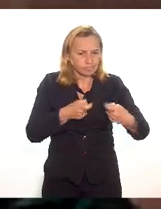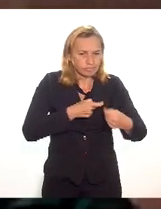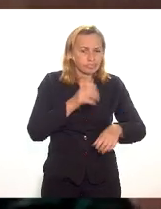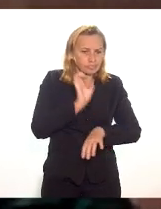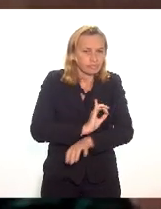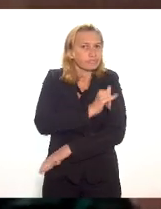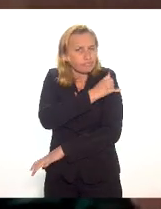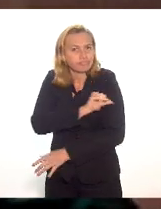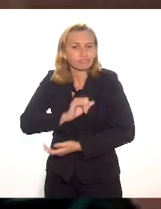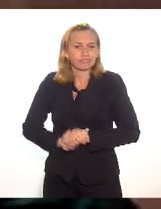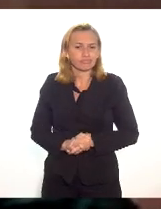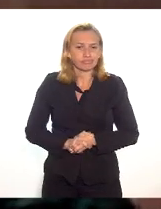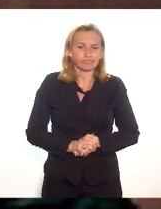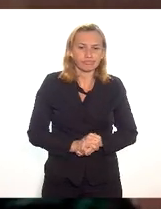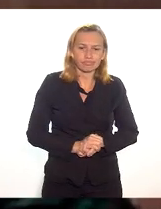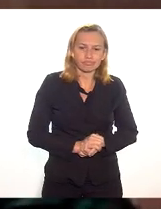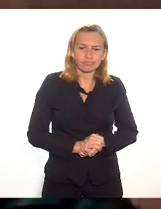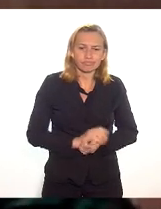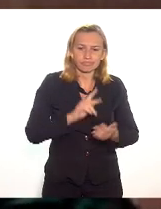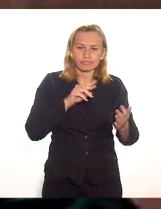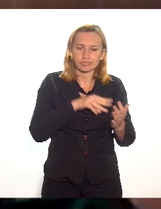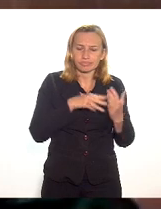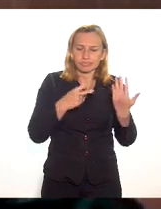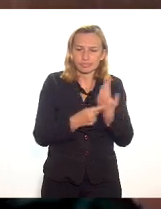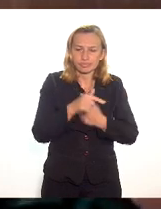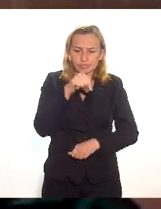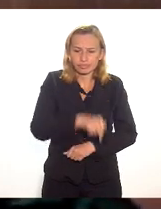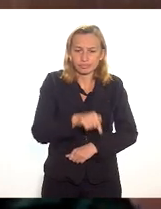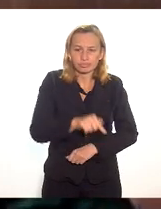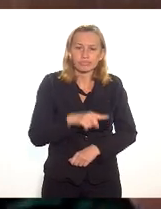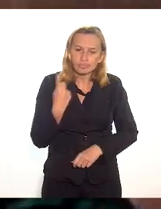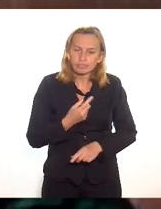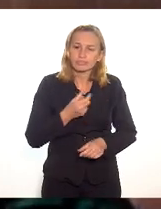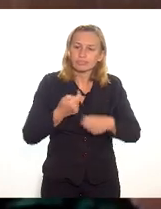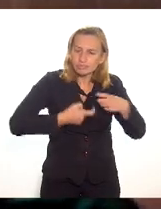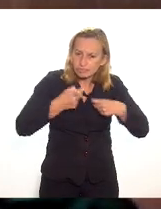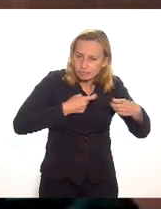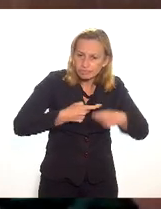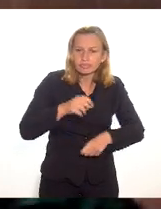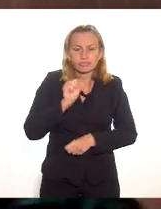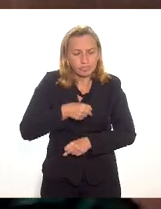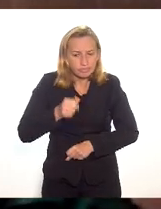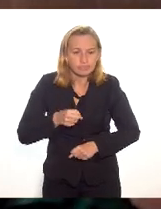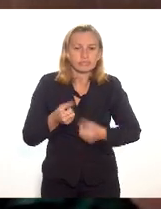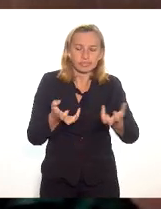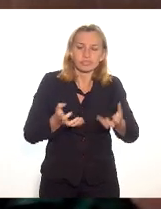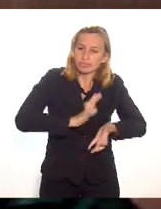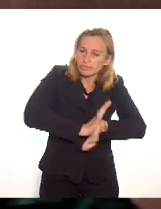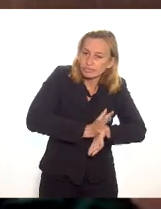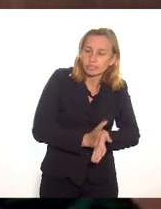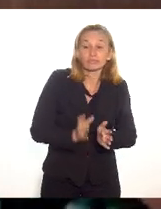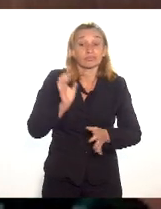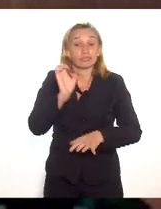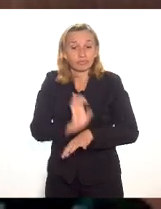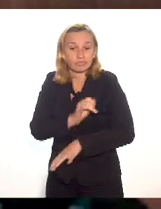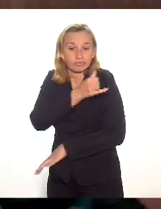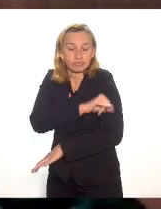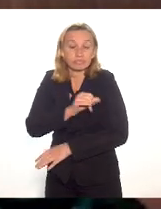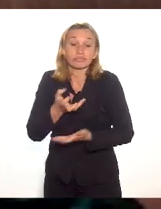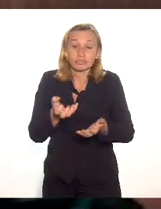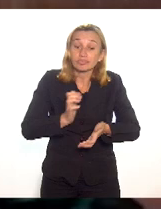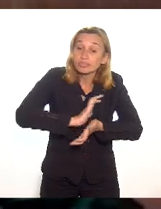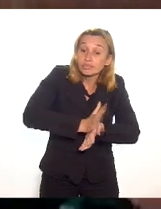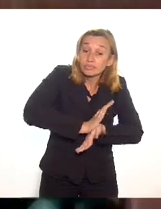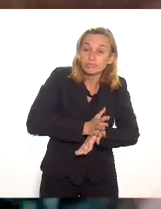Rio de Janeiro. Vou usar essa metáfora aqui. Estamos em guerra, sim. Querem destruir o estado do Rio de Janeiro. E querem